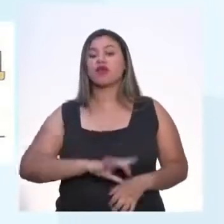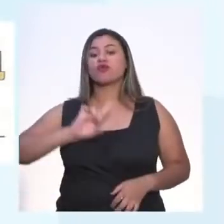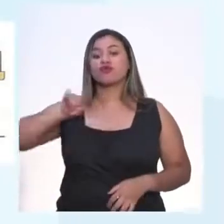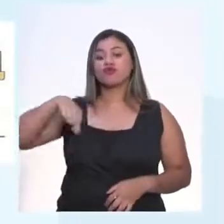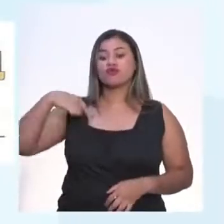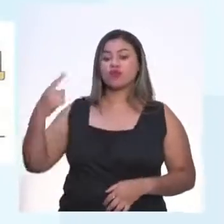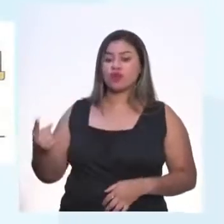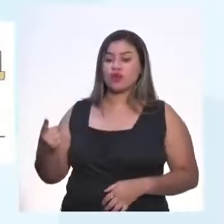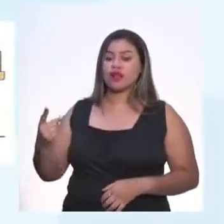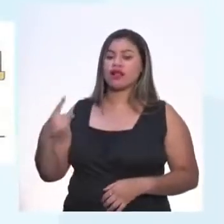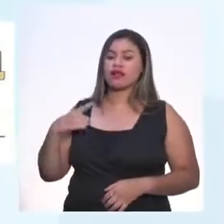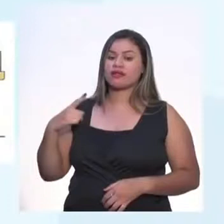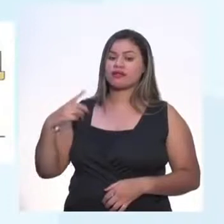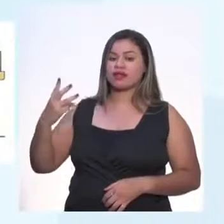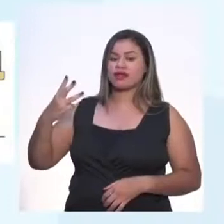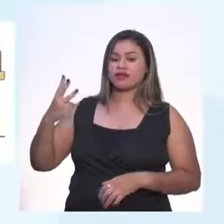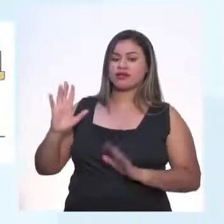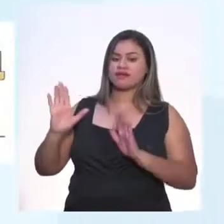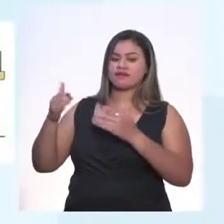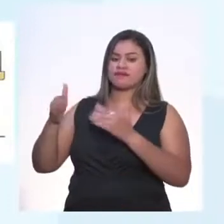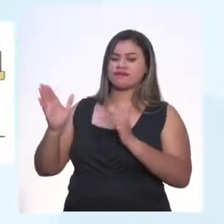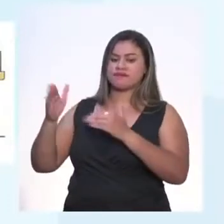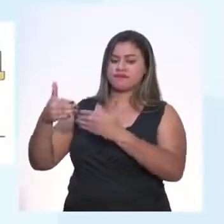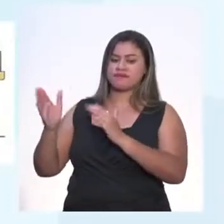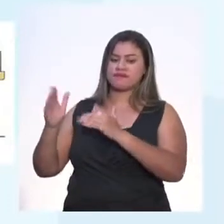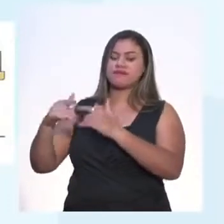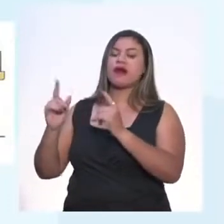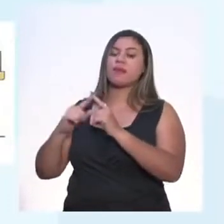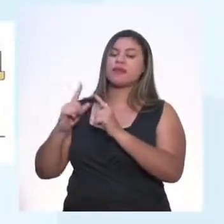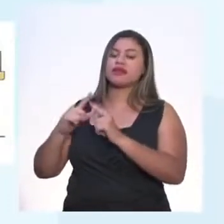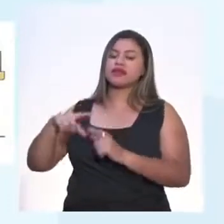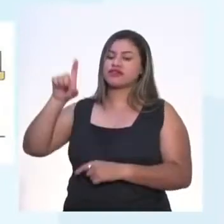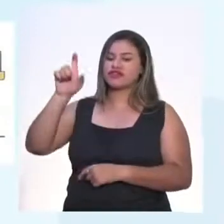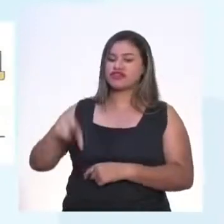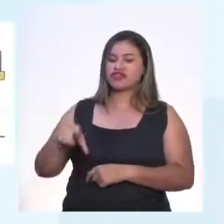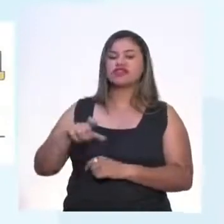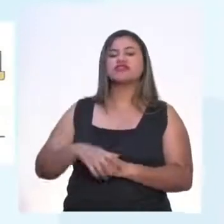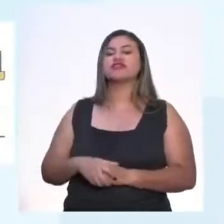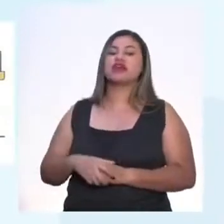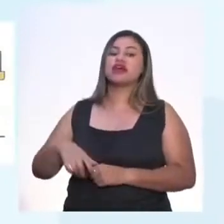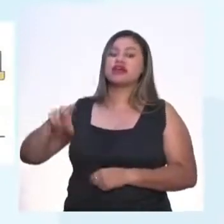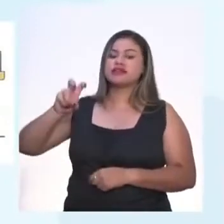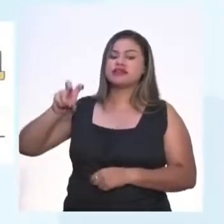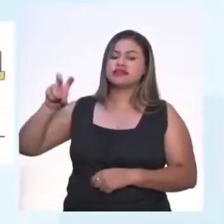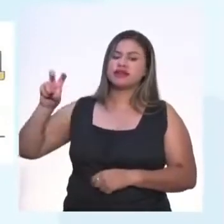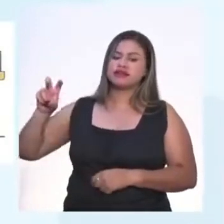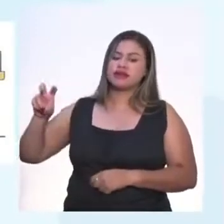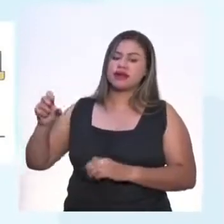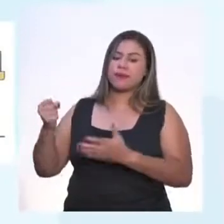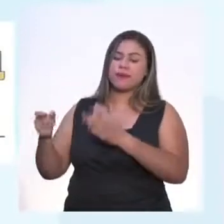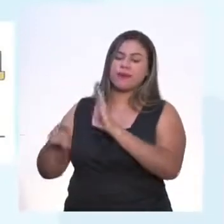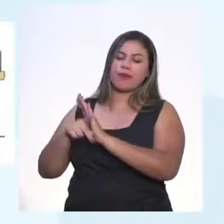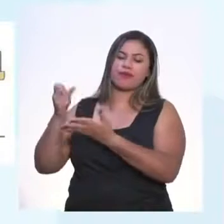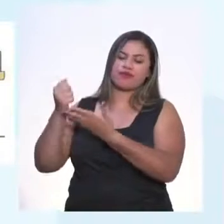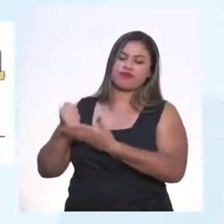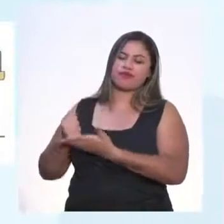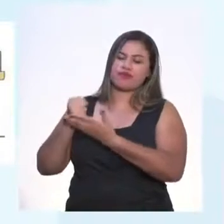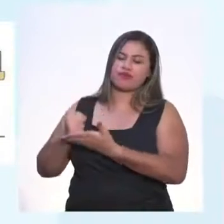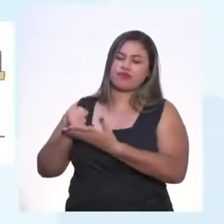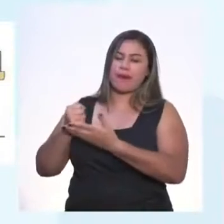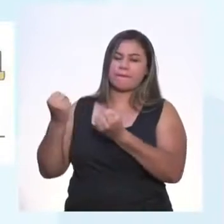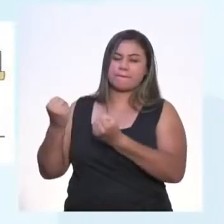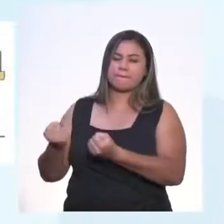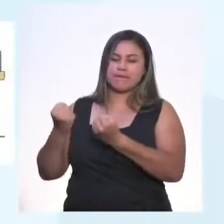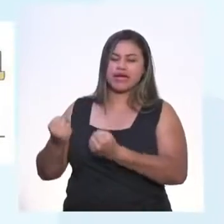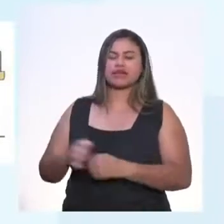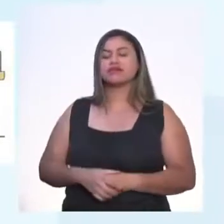balança eu tenho os 3 aqui, né? E eu tenho os 5 do pezinho. Beleza, Osmar? Beleza. Então vamos